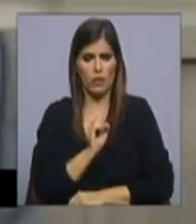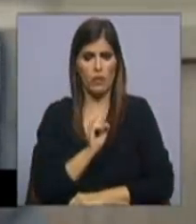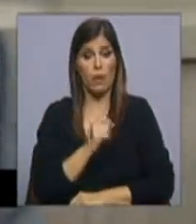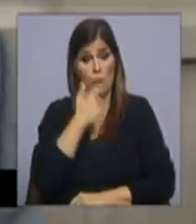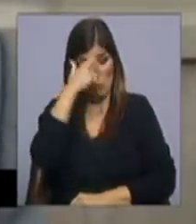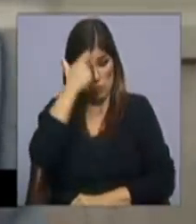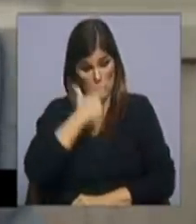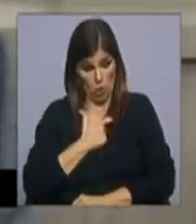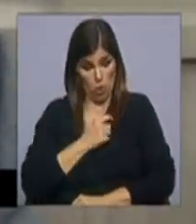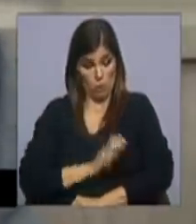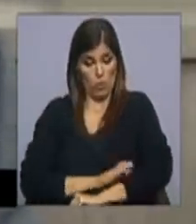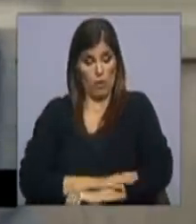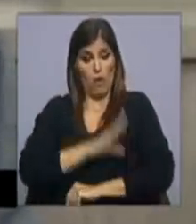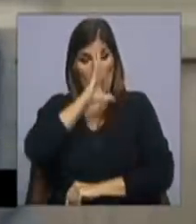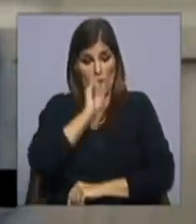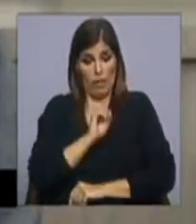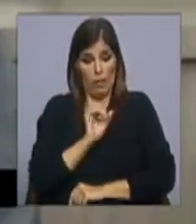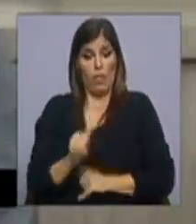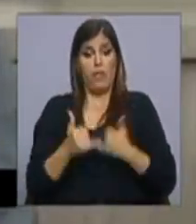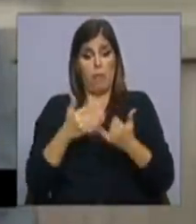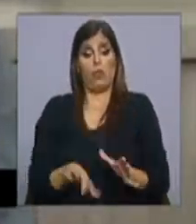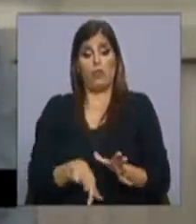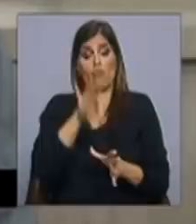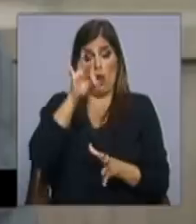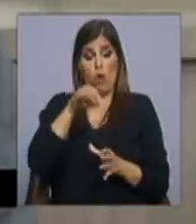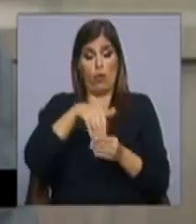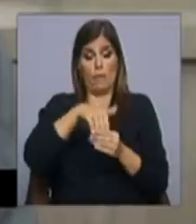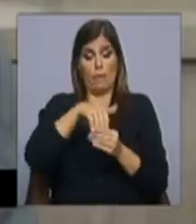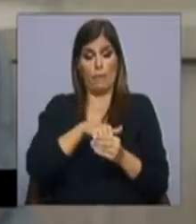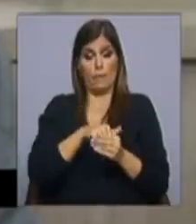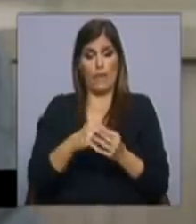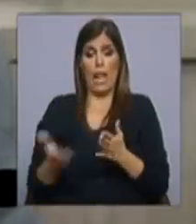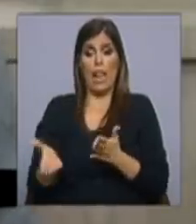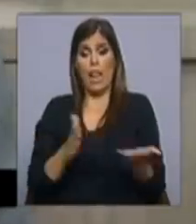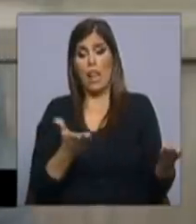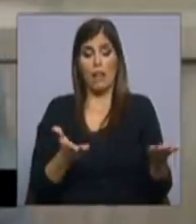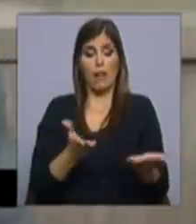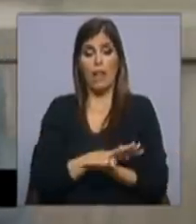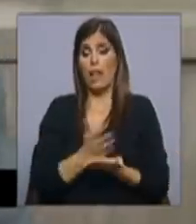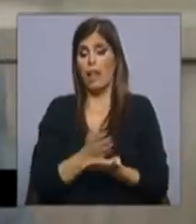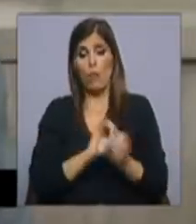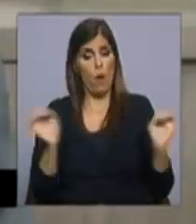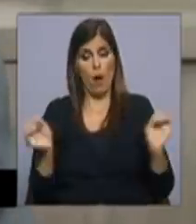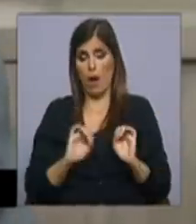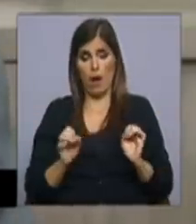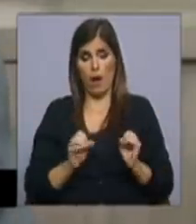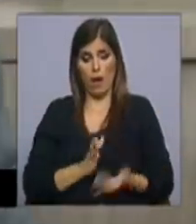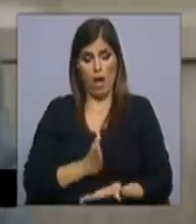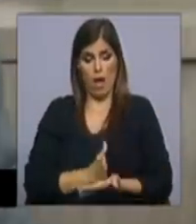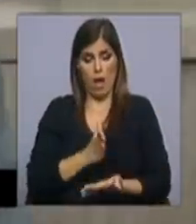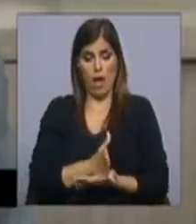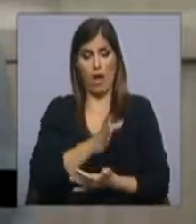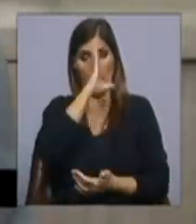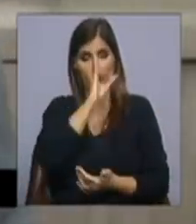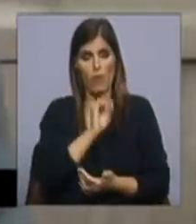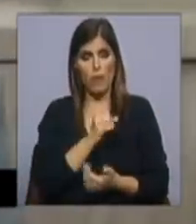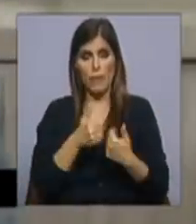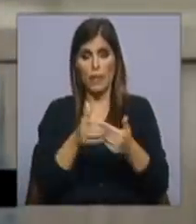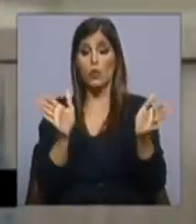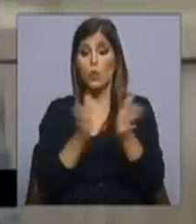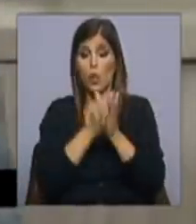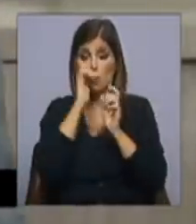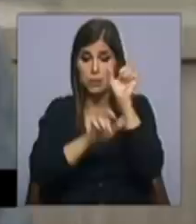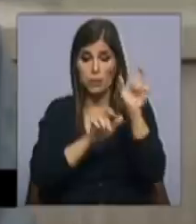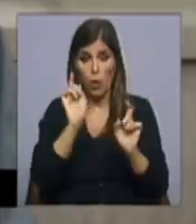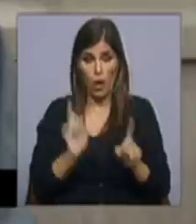governante, depois que ele é eleito, ele não tem lado. Depois que ele é eleito, ele governa para todas as